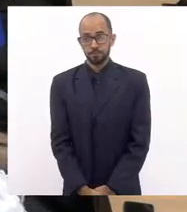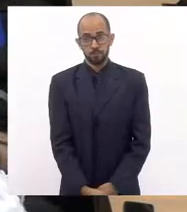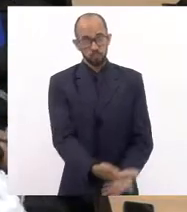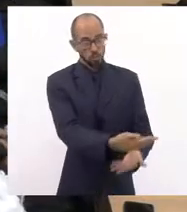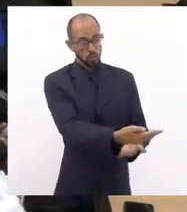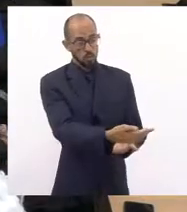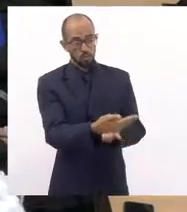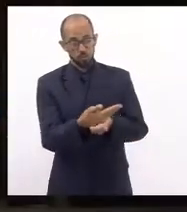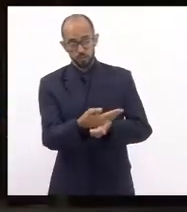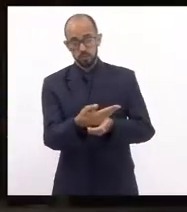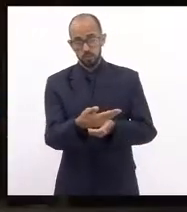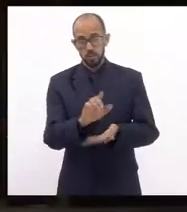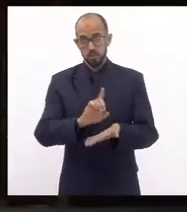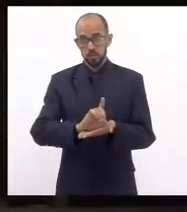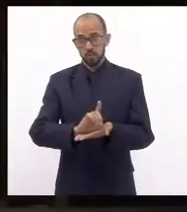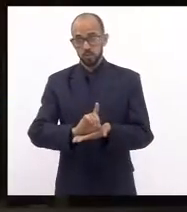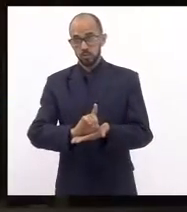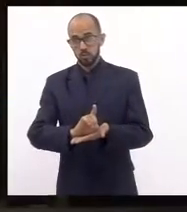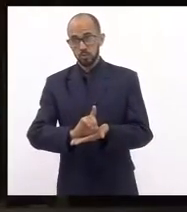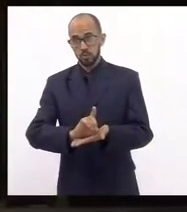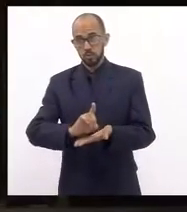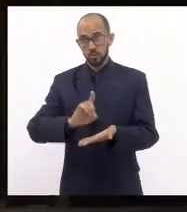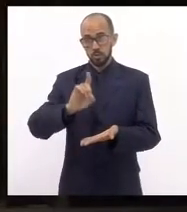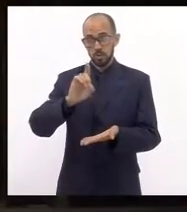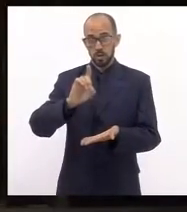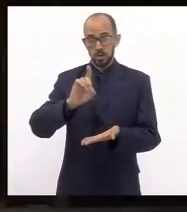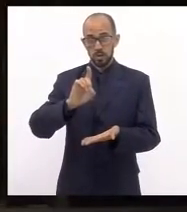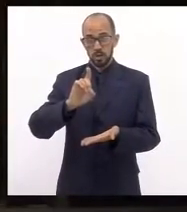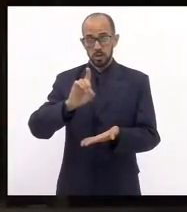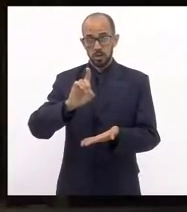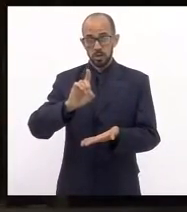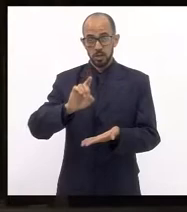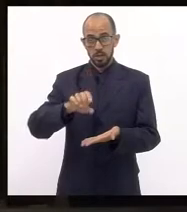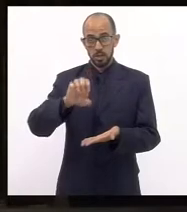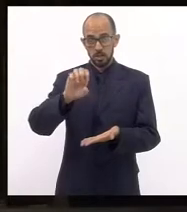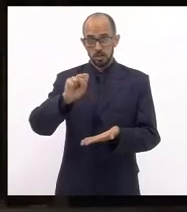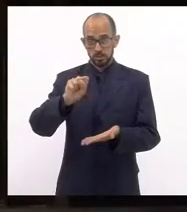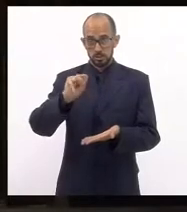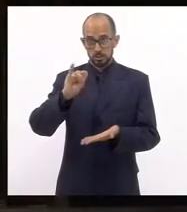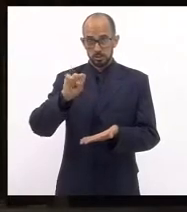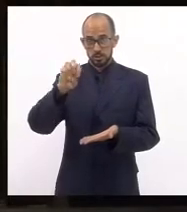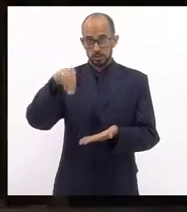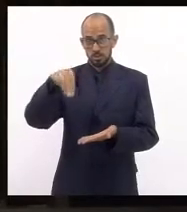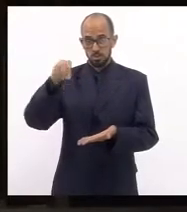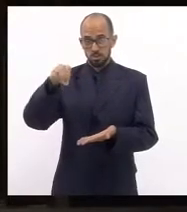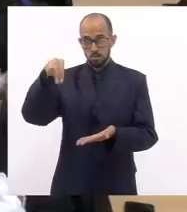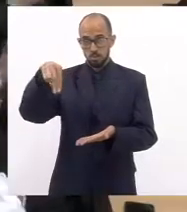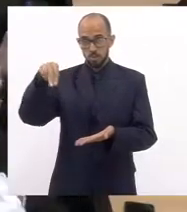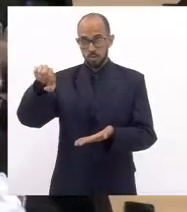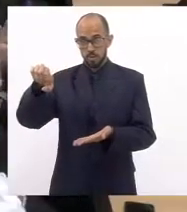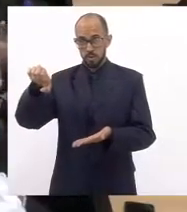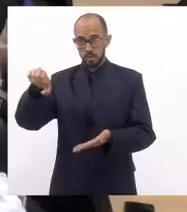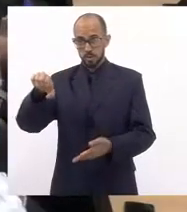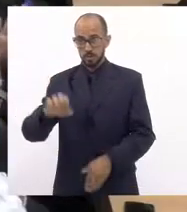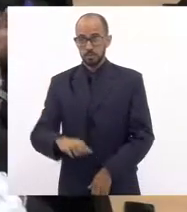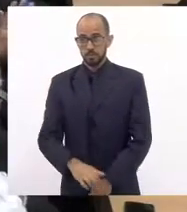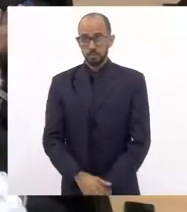Tenho a honra de chamar a excelentíssima doutora Simone Mari Cabral Fiuza.